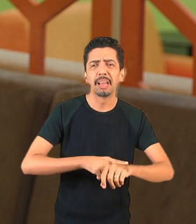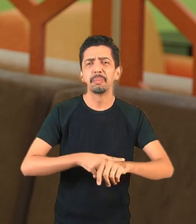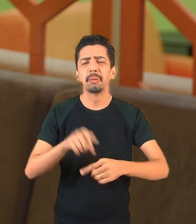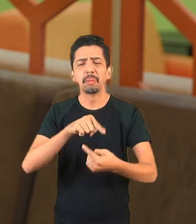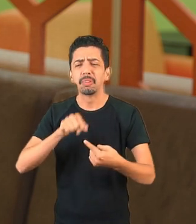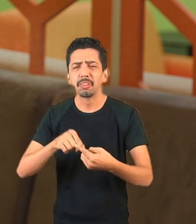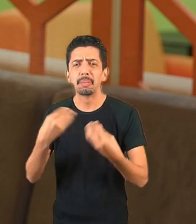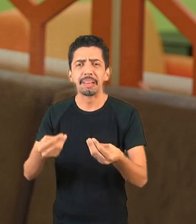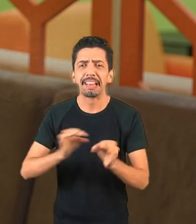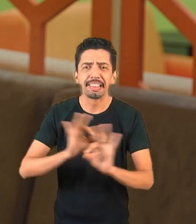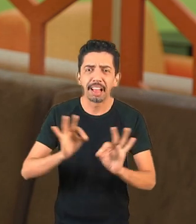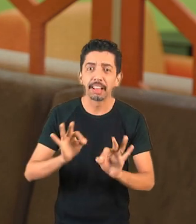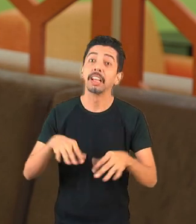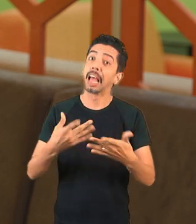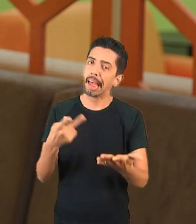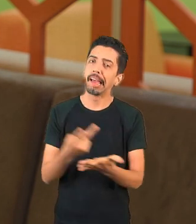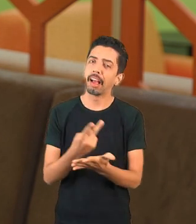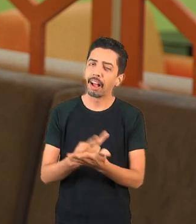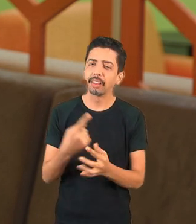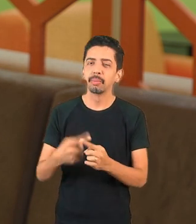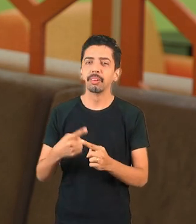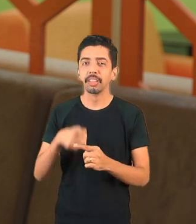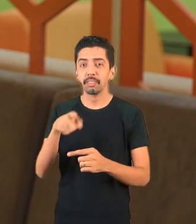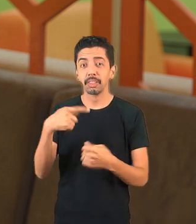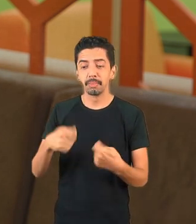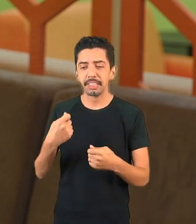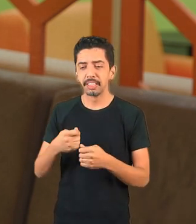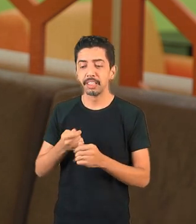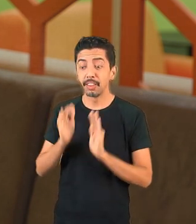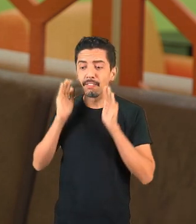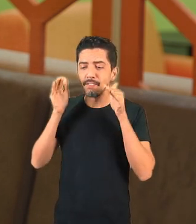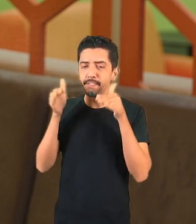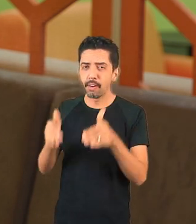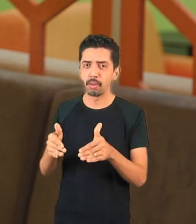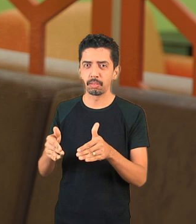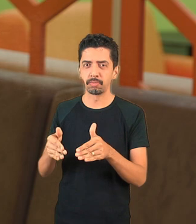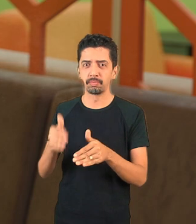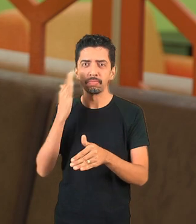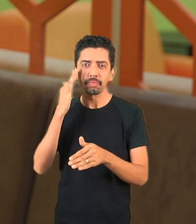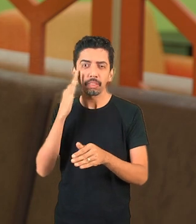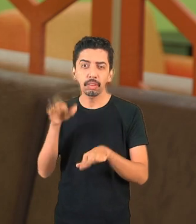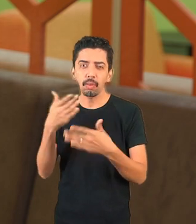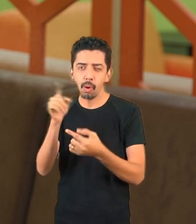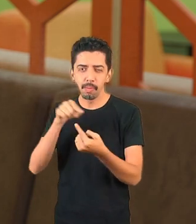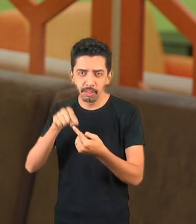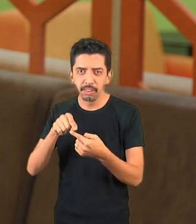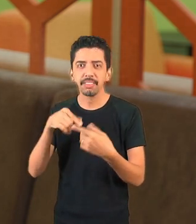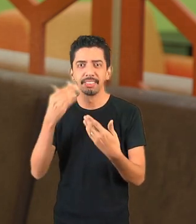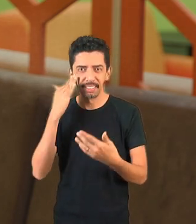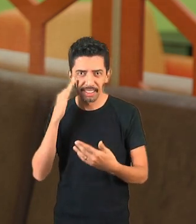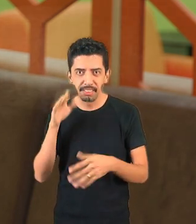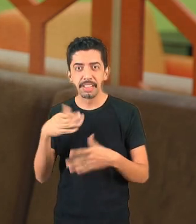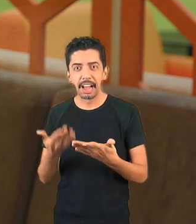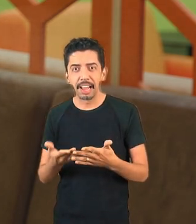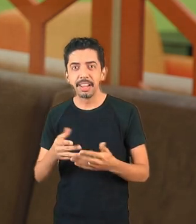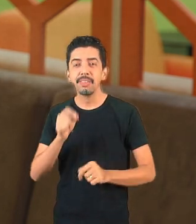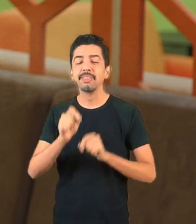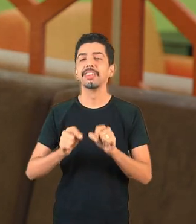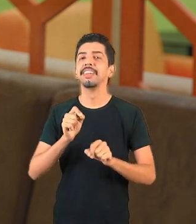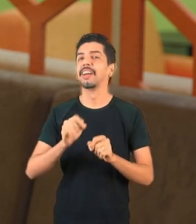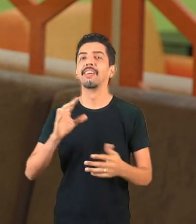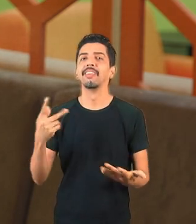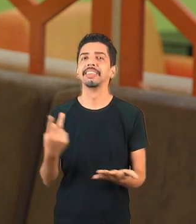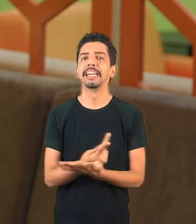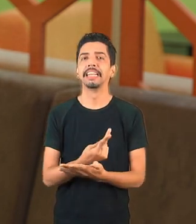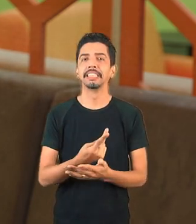quem investe, porque ele não blinda aquele dinheiro do investimento. Aí a tendência é ele ir para o risco, para se tornar uma